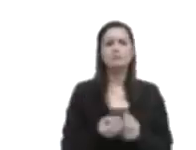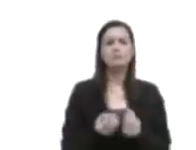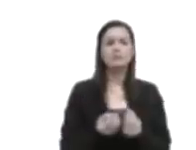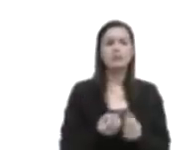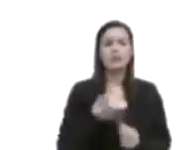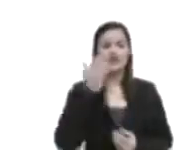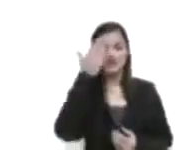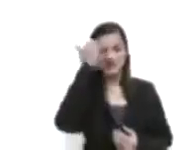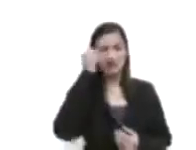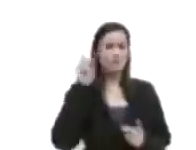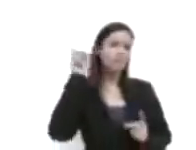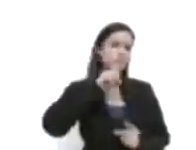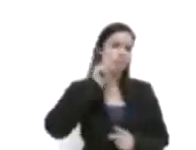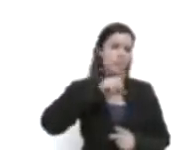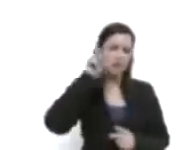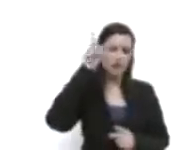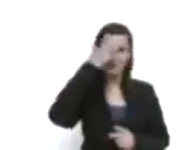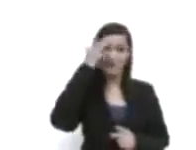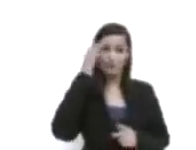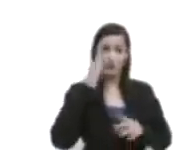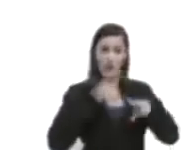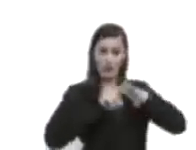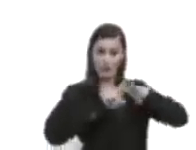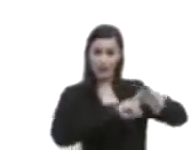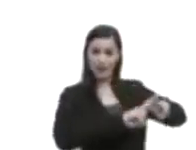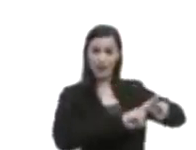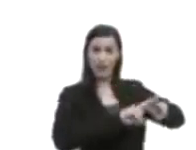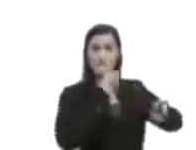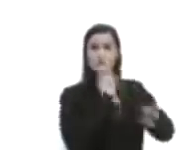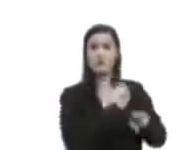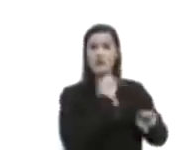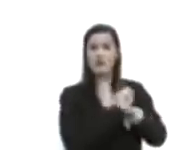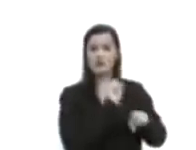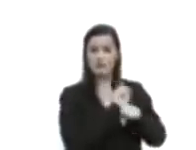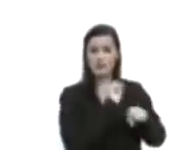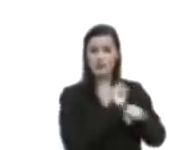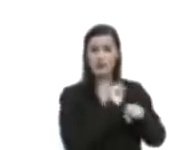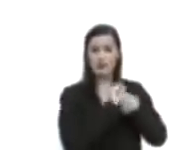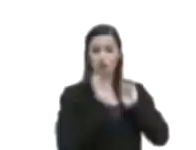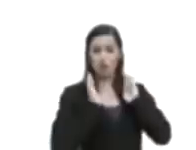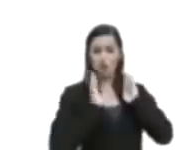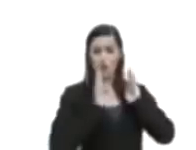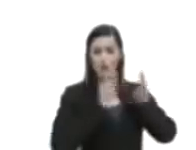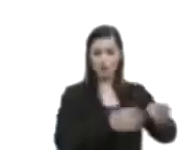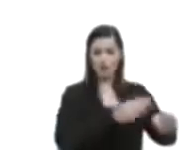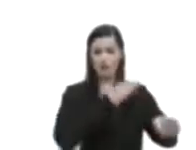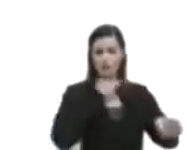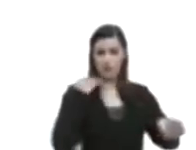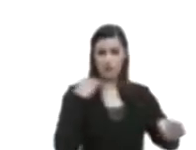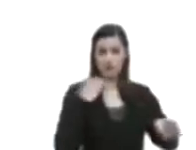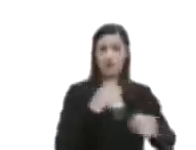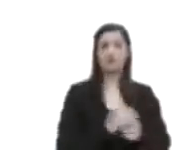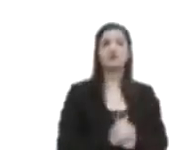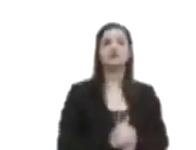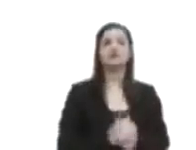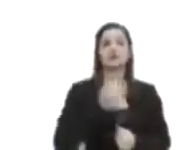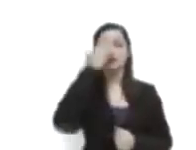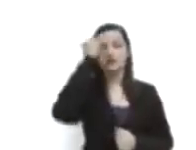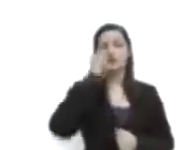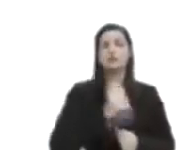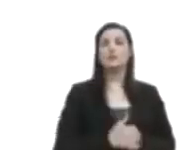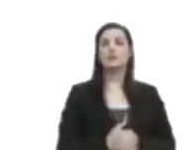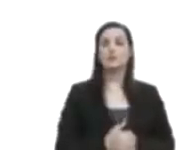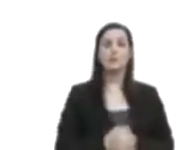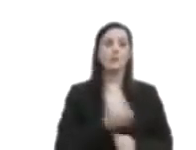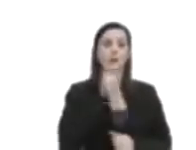condenado a 5 mil assassinatos, 2 mil estupros, e pelo menos umas 3 bombas nucleares. Você